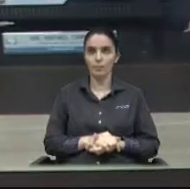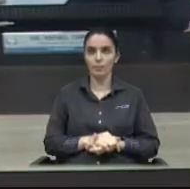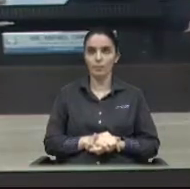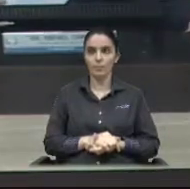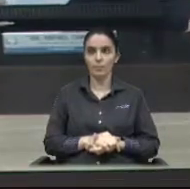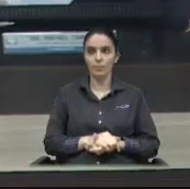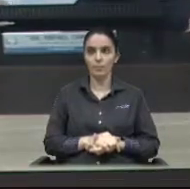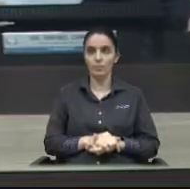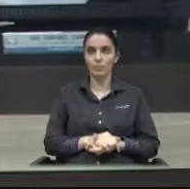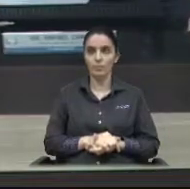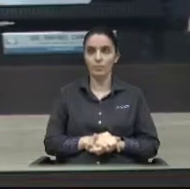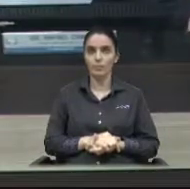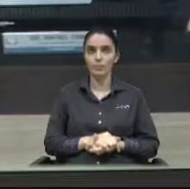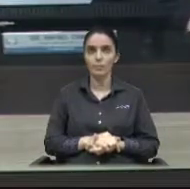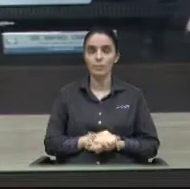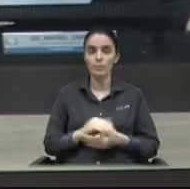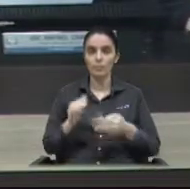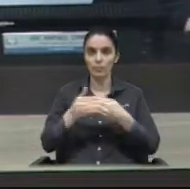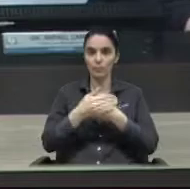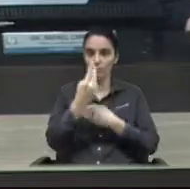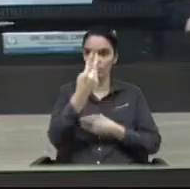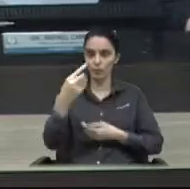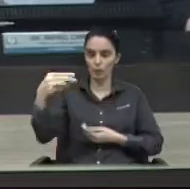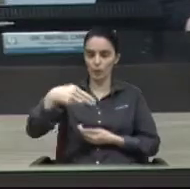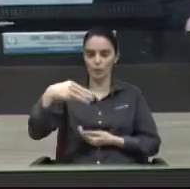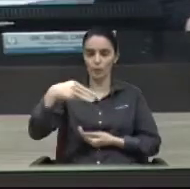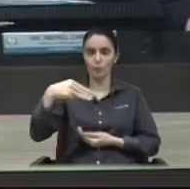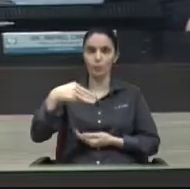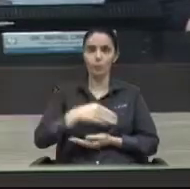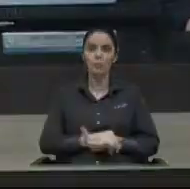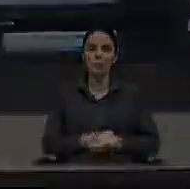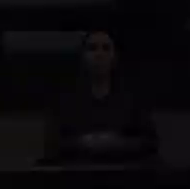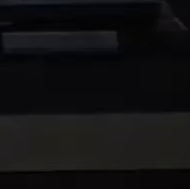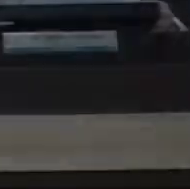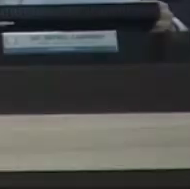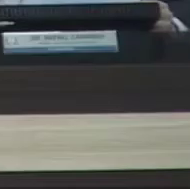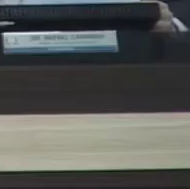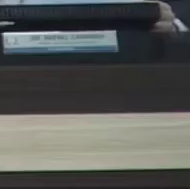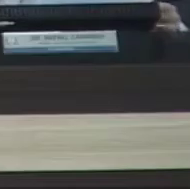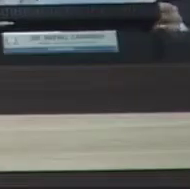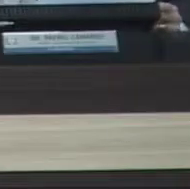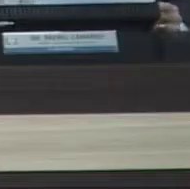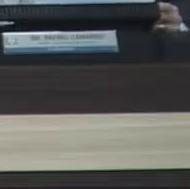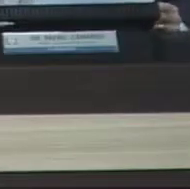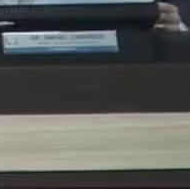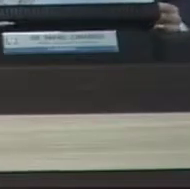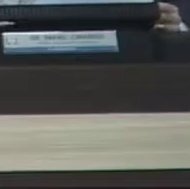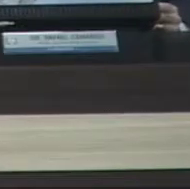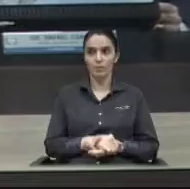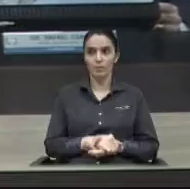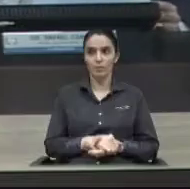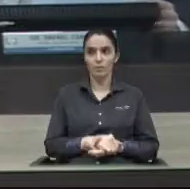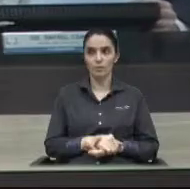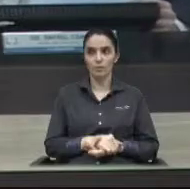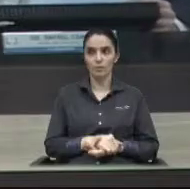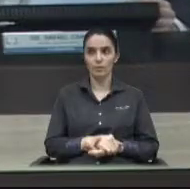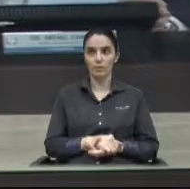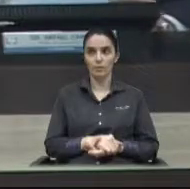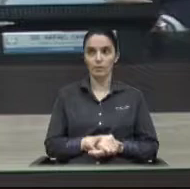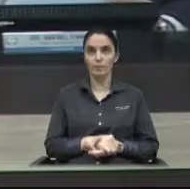a sessão está suspensa por um minuto 93 barra 2017 que requer